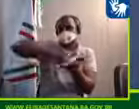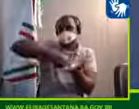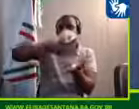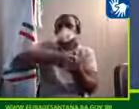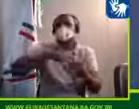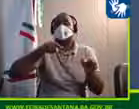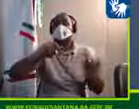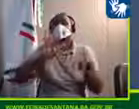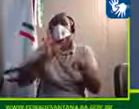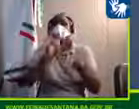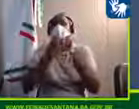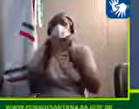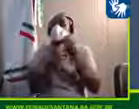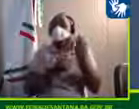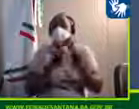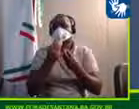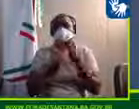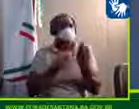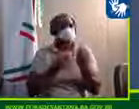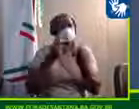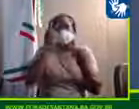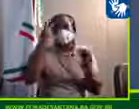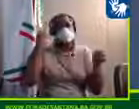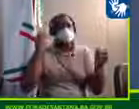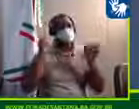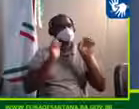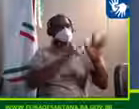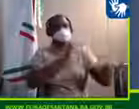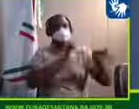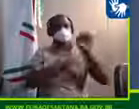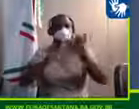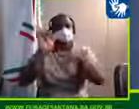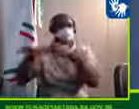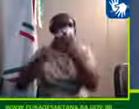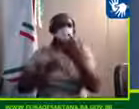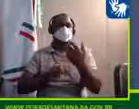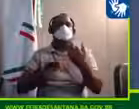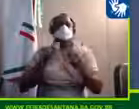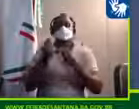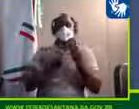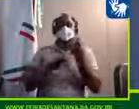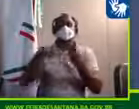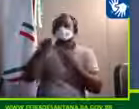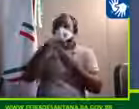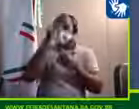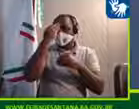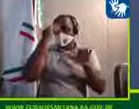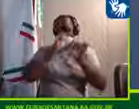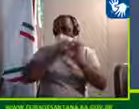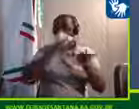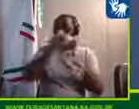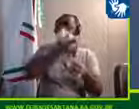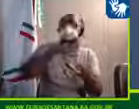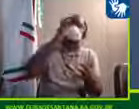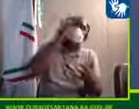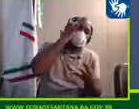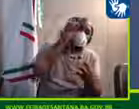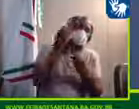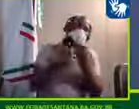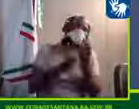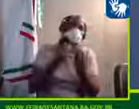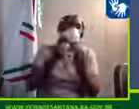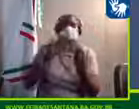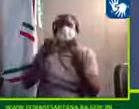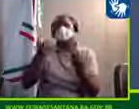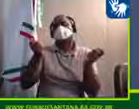Santana é muito mais exposta. Mas entendendo esse tipo de situação, nós também achamos que estamos fazendo o melhor que nós